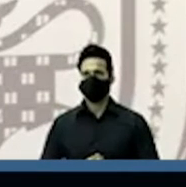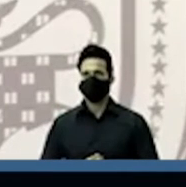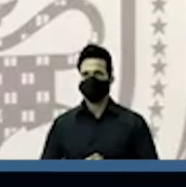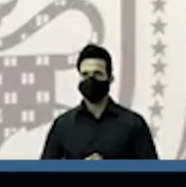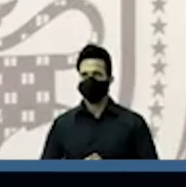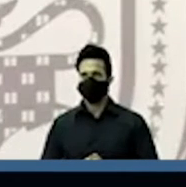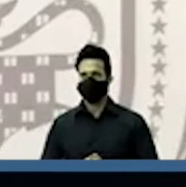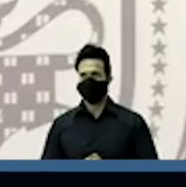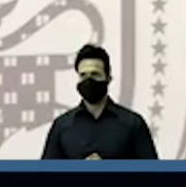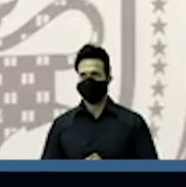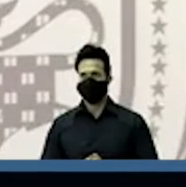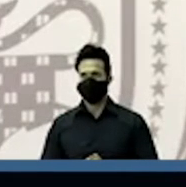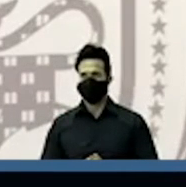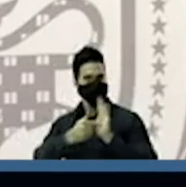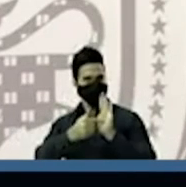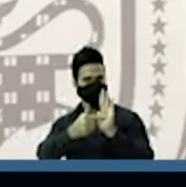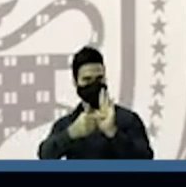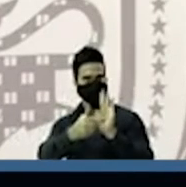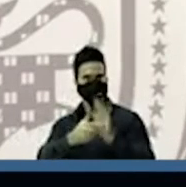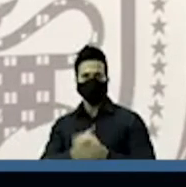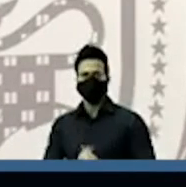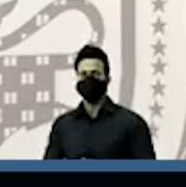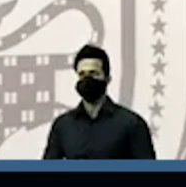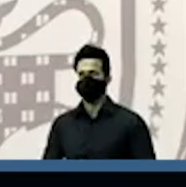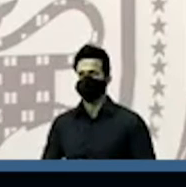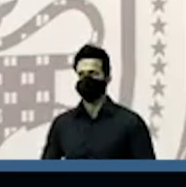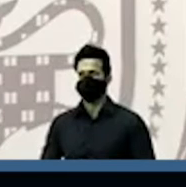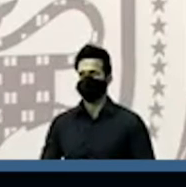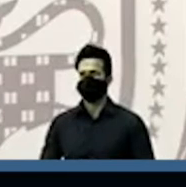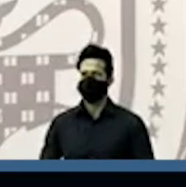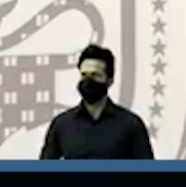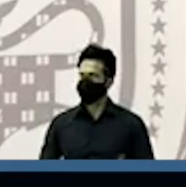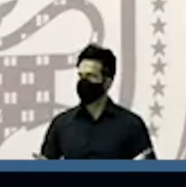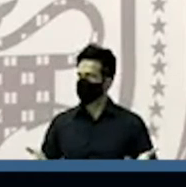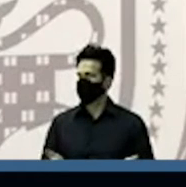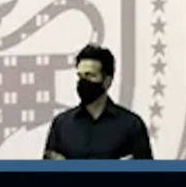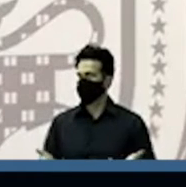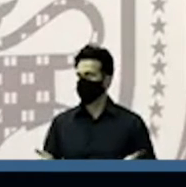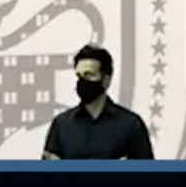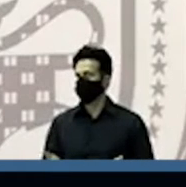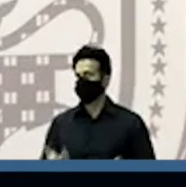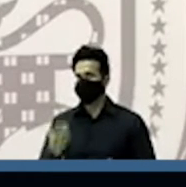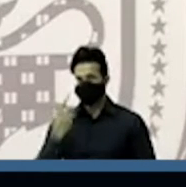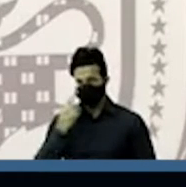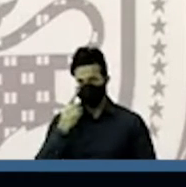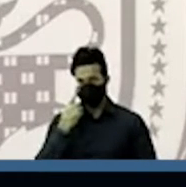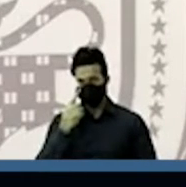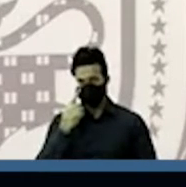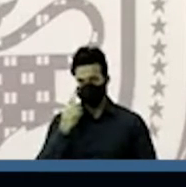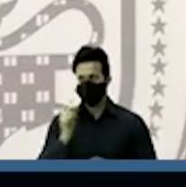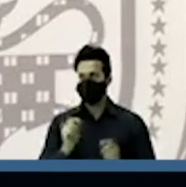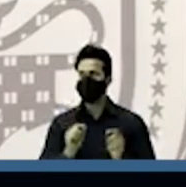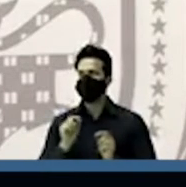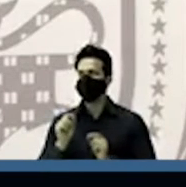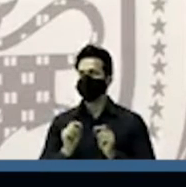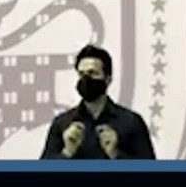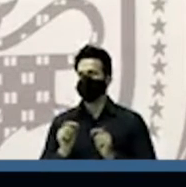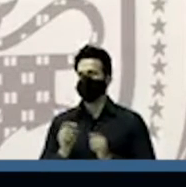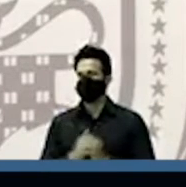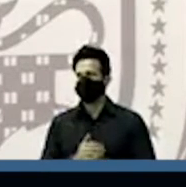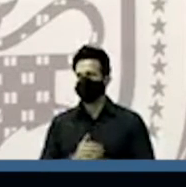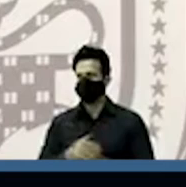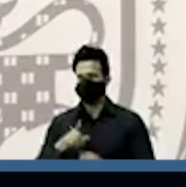para as atividades essenciais. A melhor situação de bandeira é a bandeira do grau baixo. A bandeira onde estão a